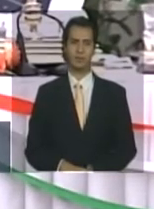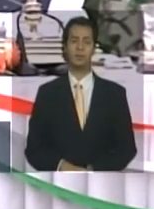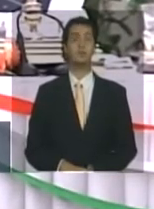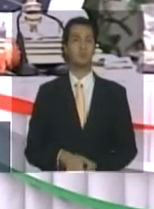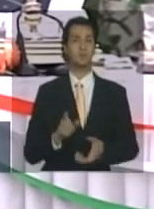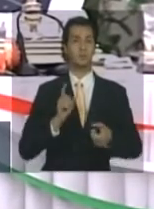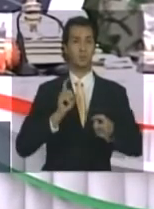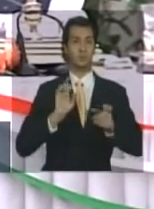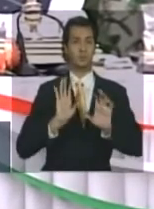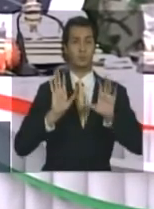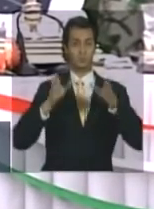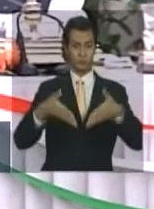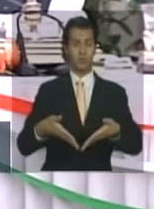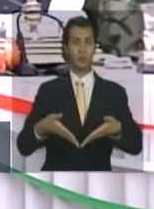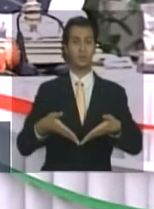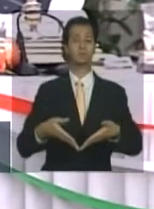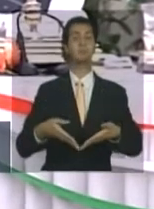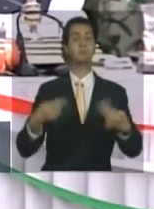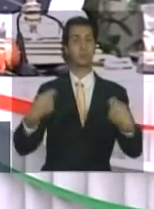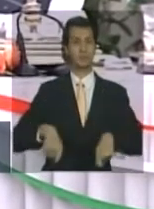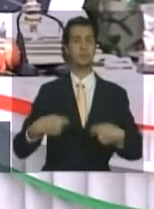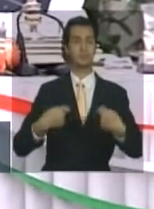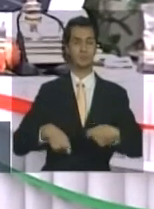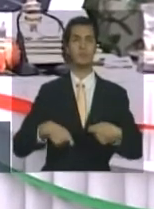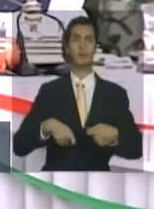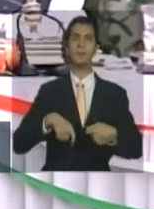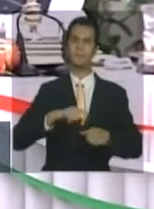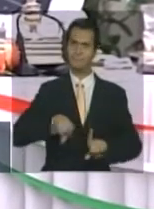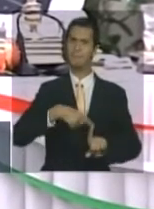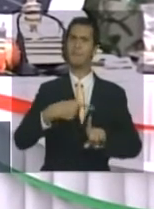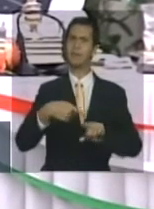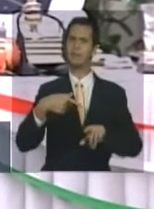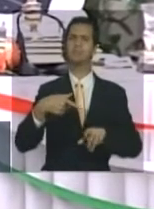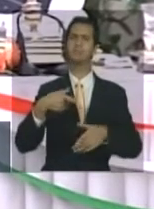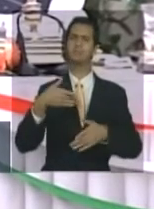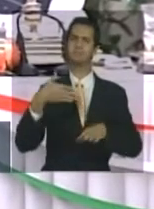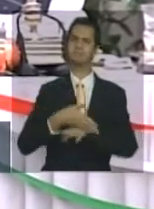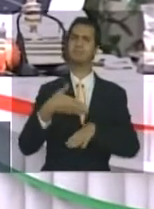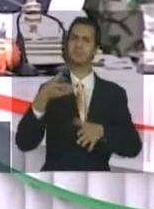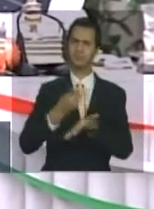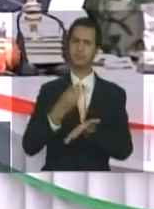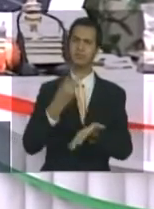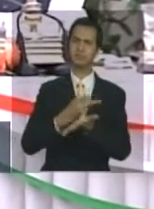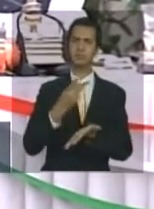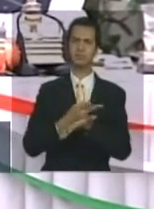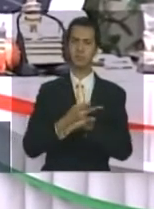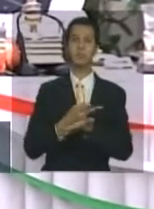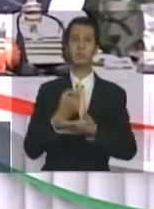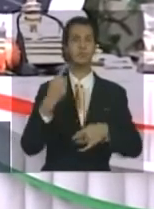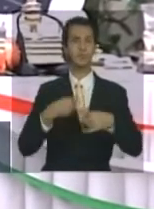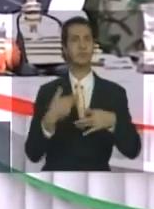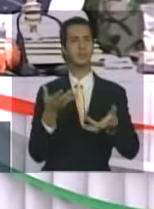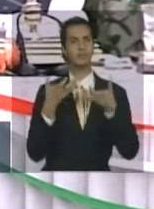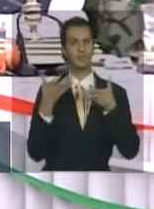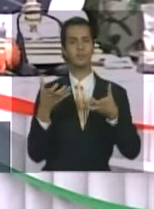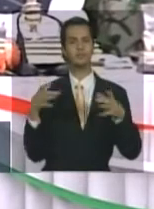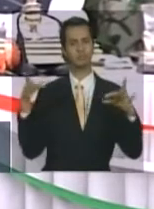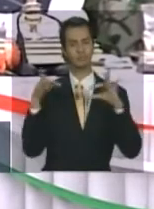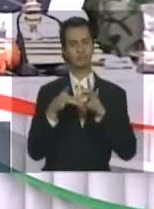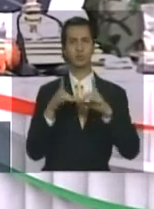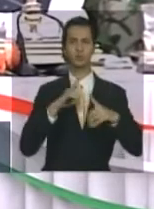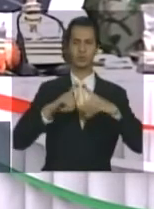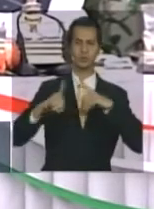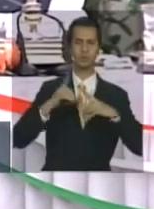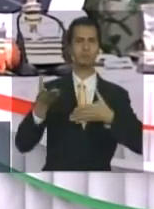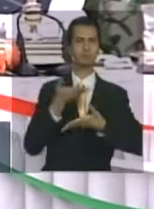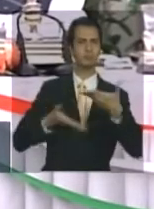frequência e densidade de forma a melhor identificarmos oportunidades de negócio e aprofundarmos o